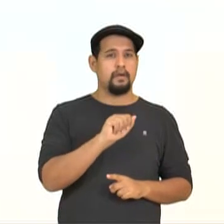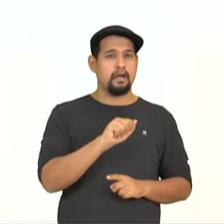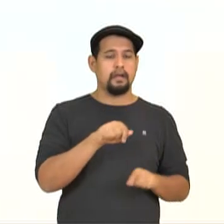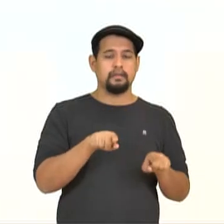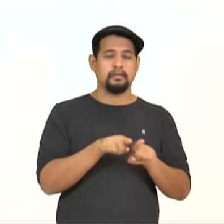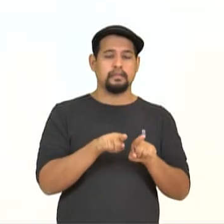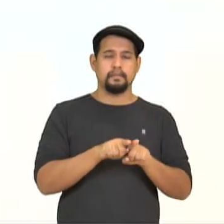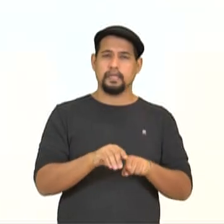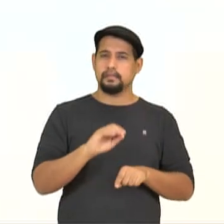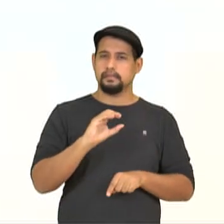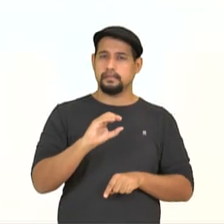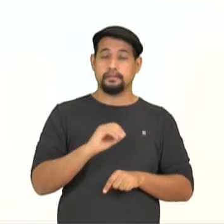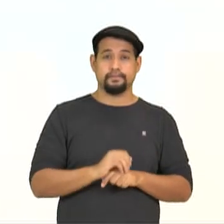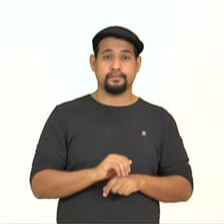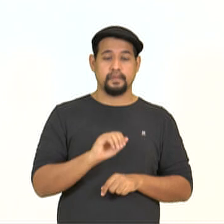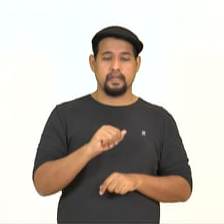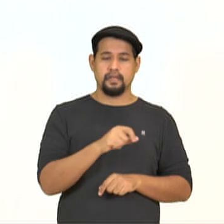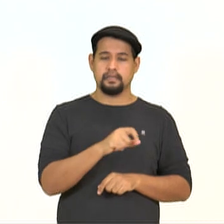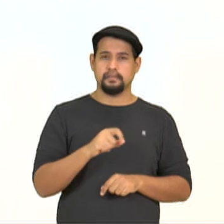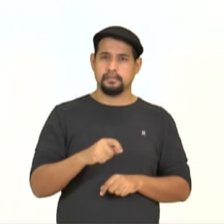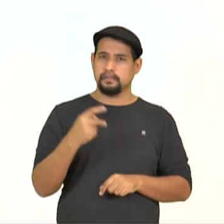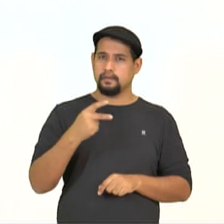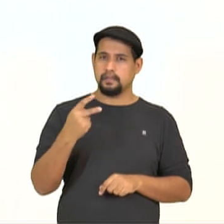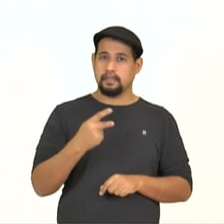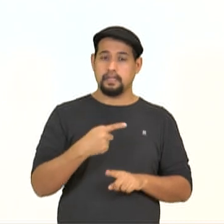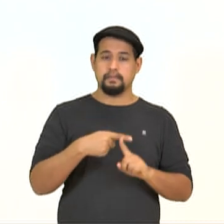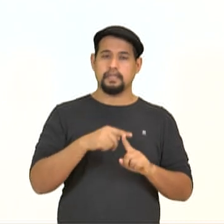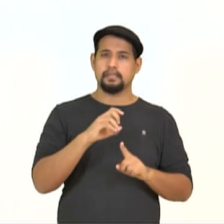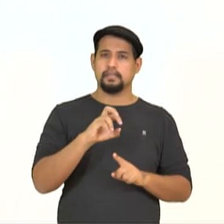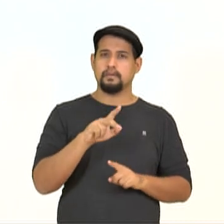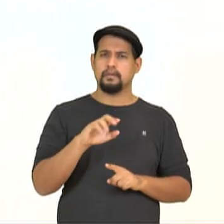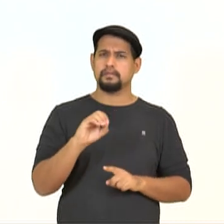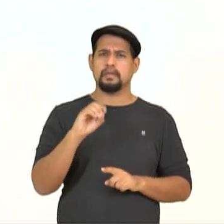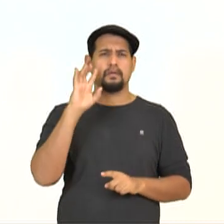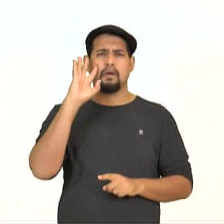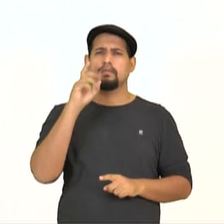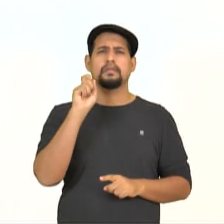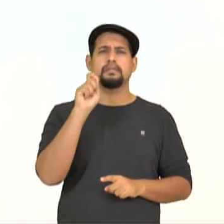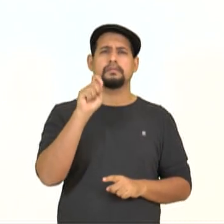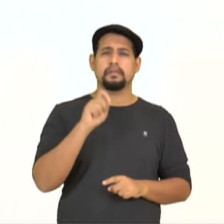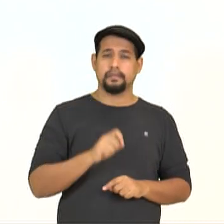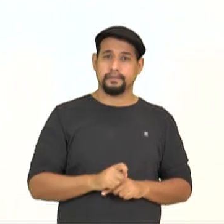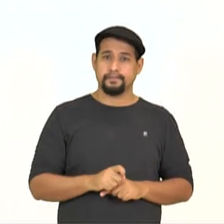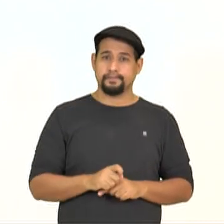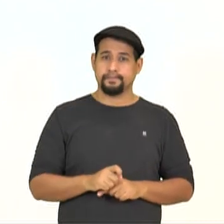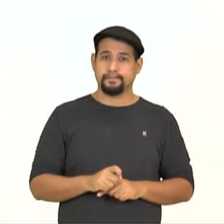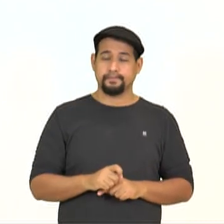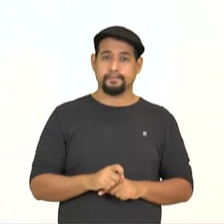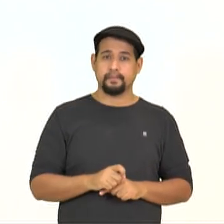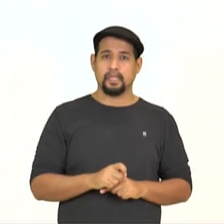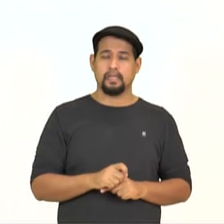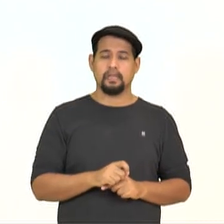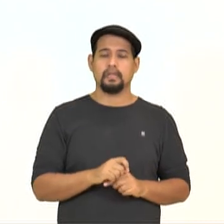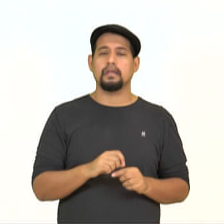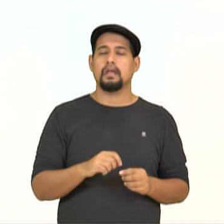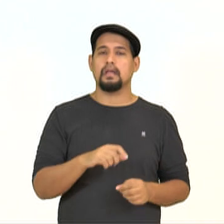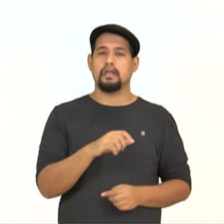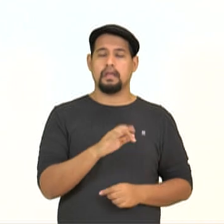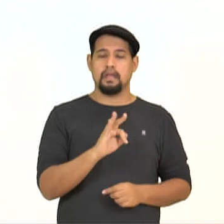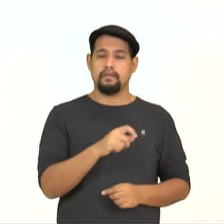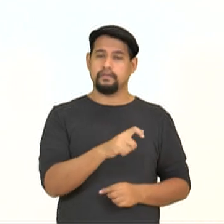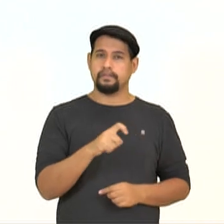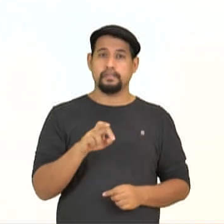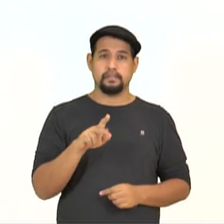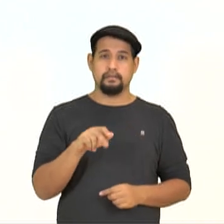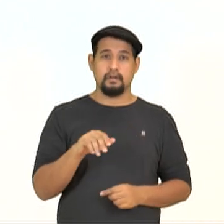o c, ax ao quadrado mais c igual a zero, o que acontece com a função correspondente? A função correspondente será f de x igual